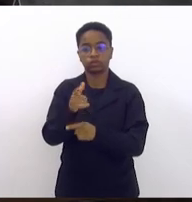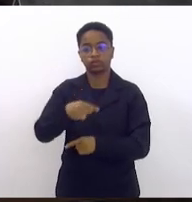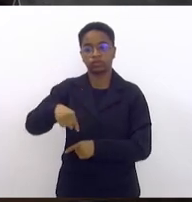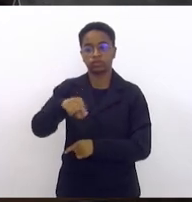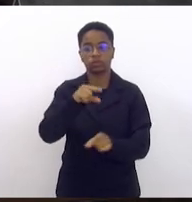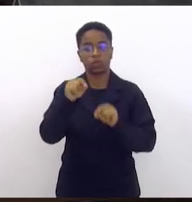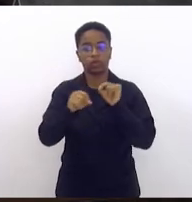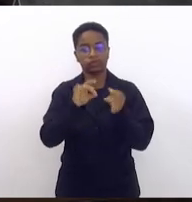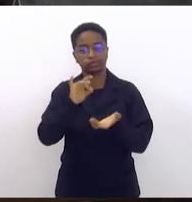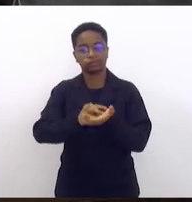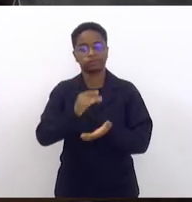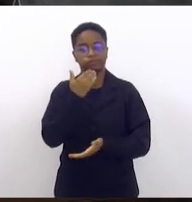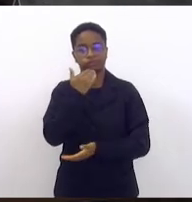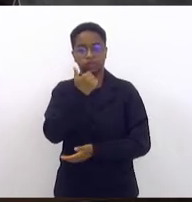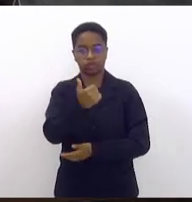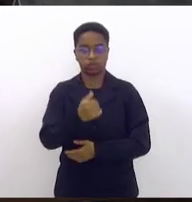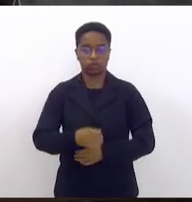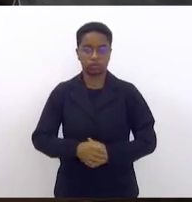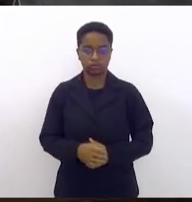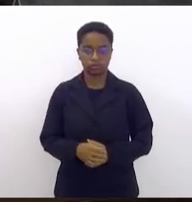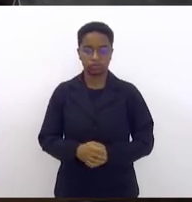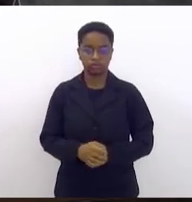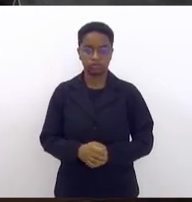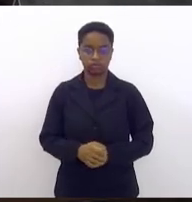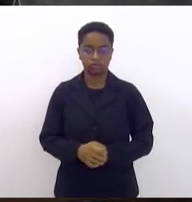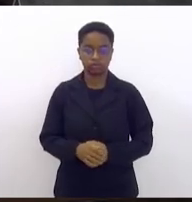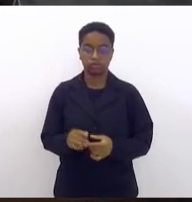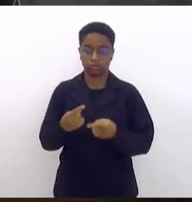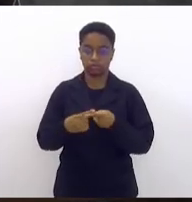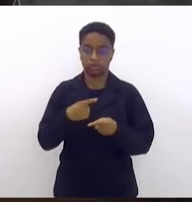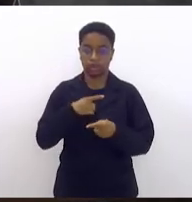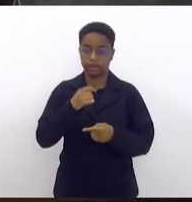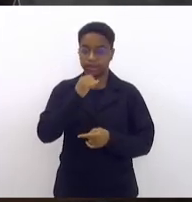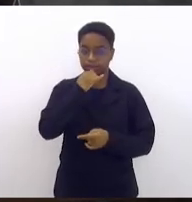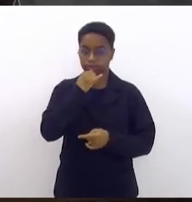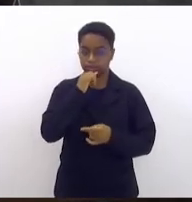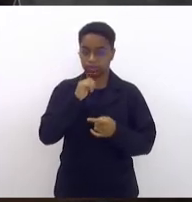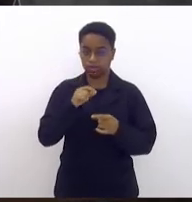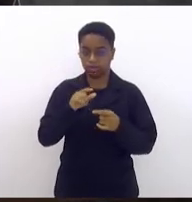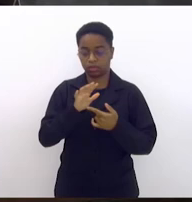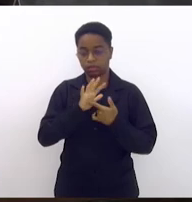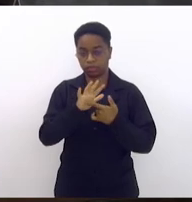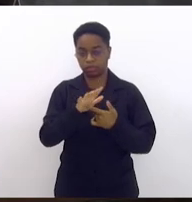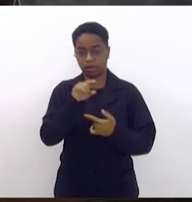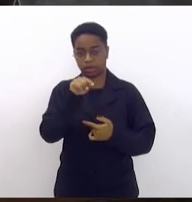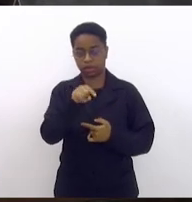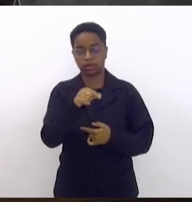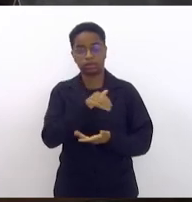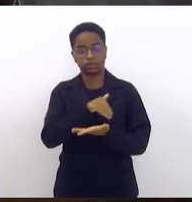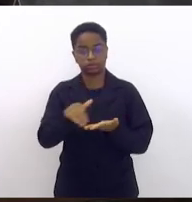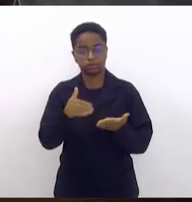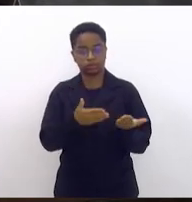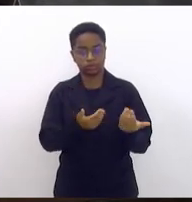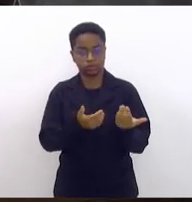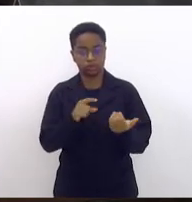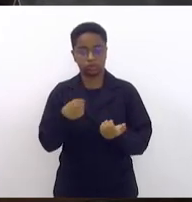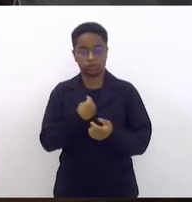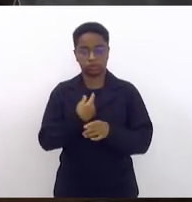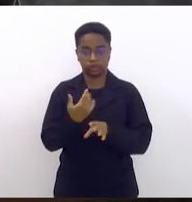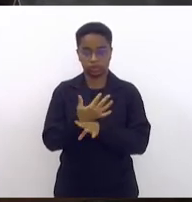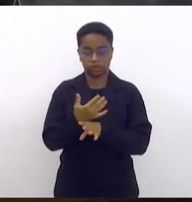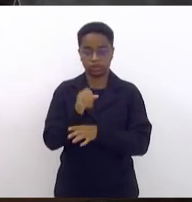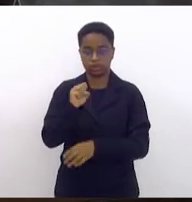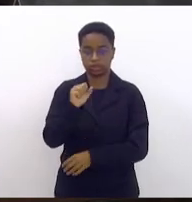paraa Nossa Juventude eh nós temos um exemplo que tá nessa mesa nosso secretário eh de juventude do nosso município